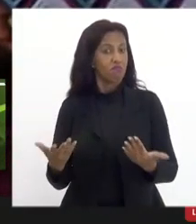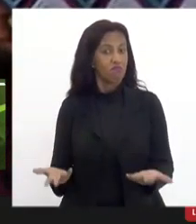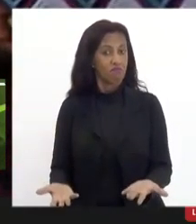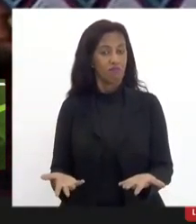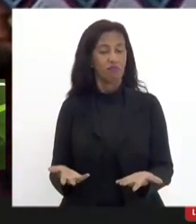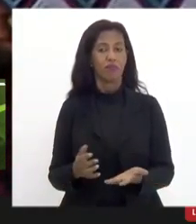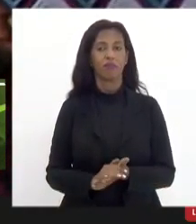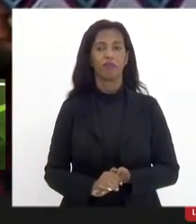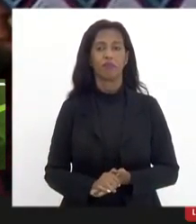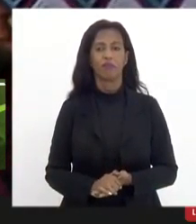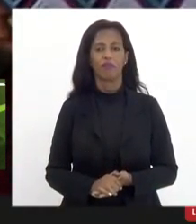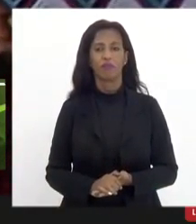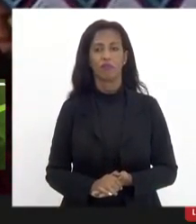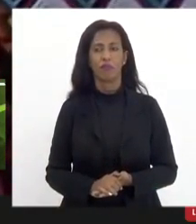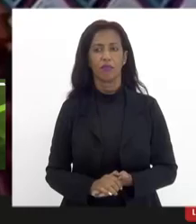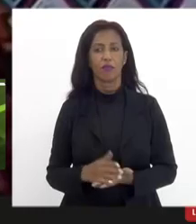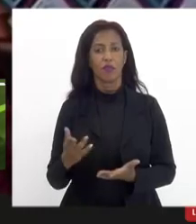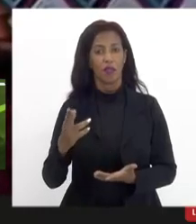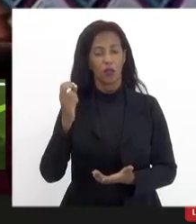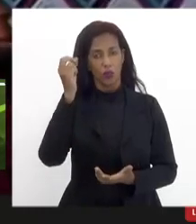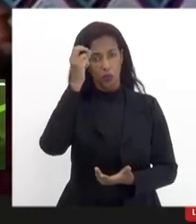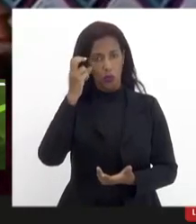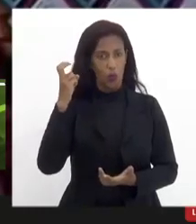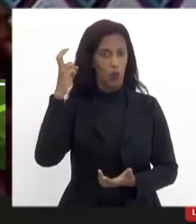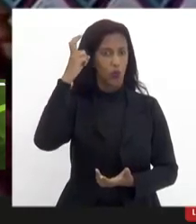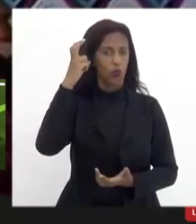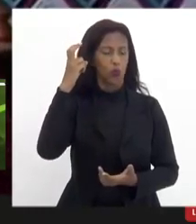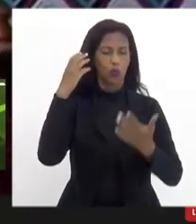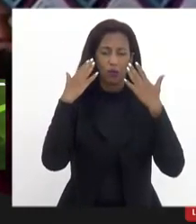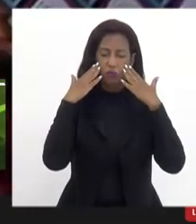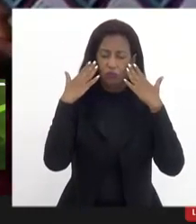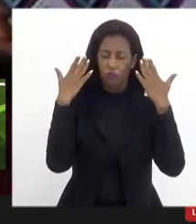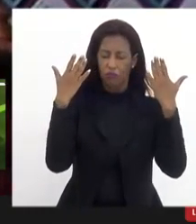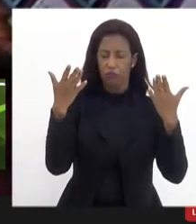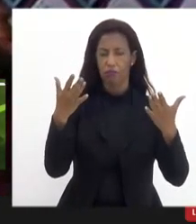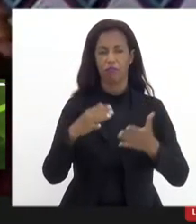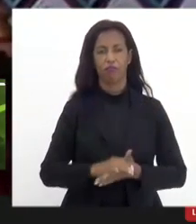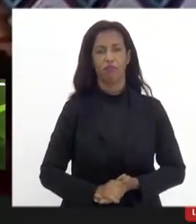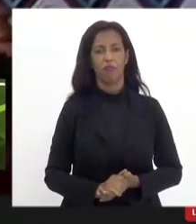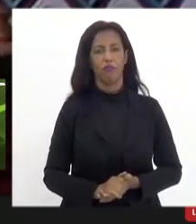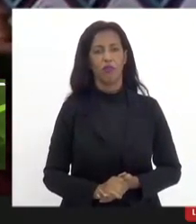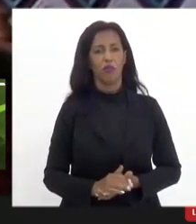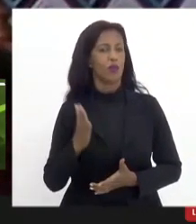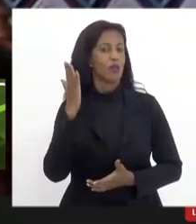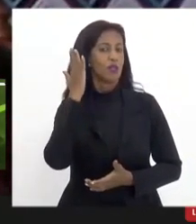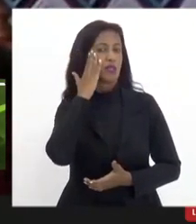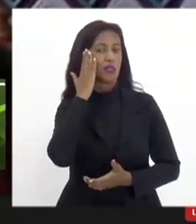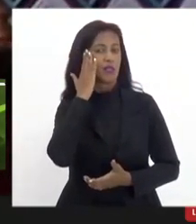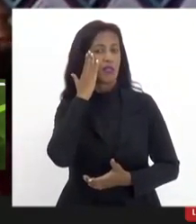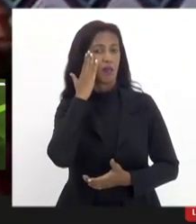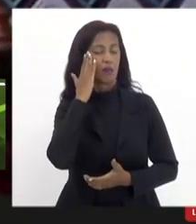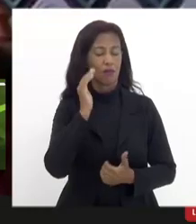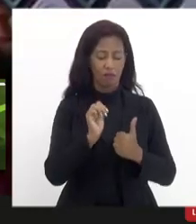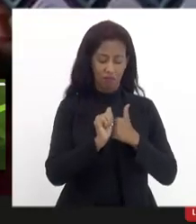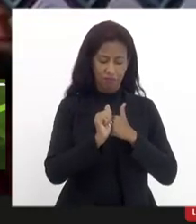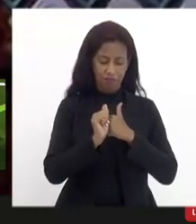das suas culturas, das suas manifestações, dos seus saberes.